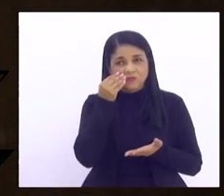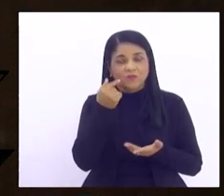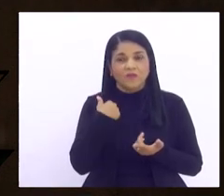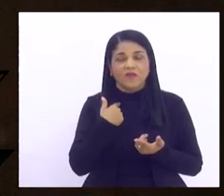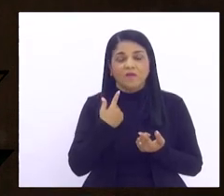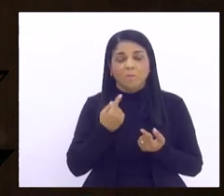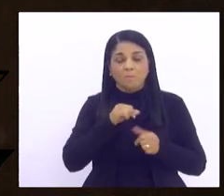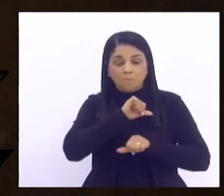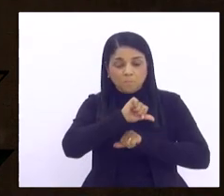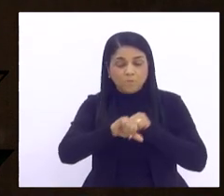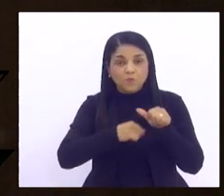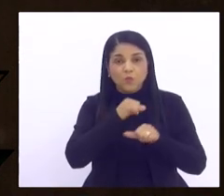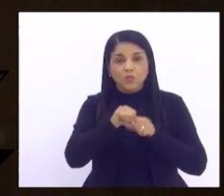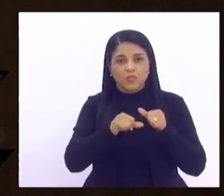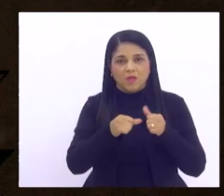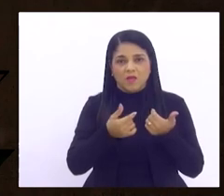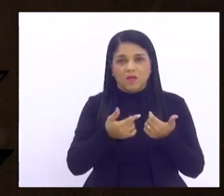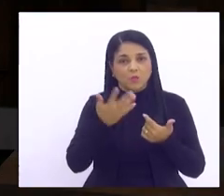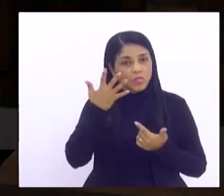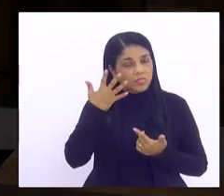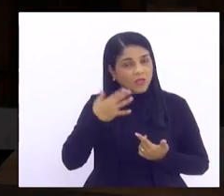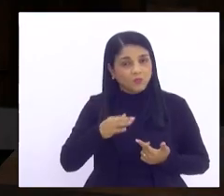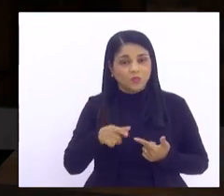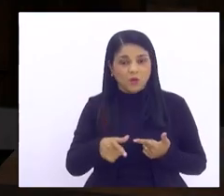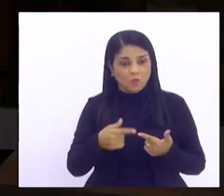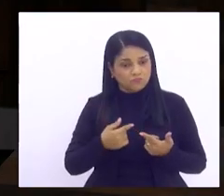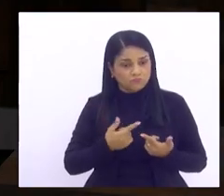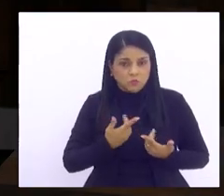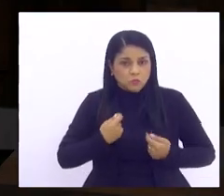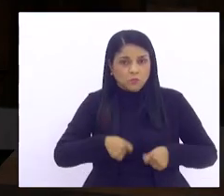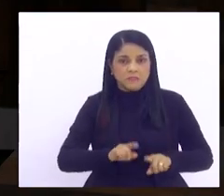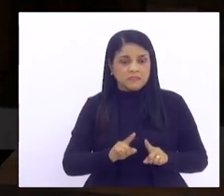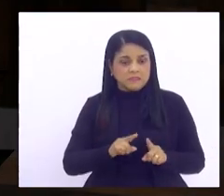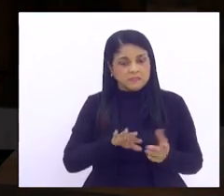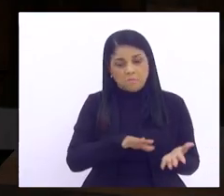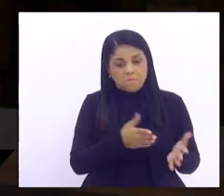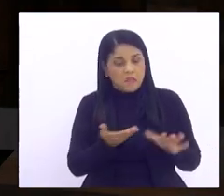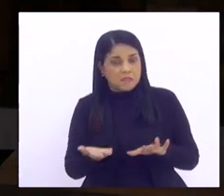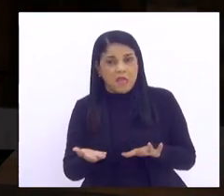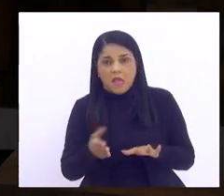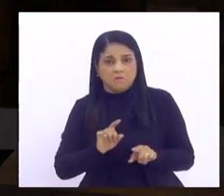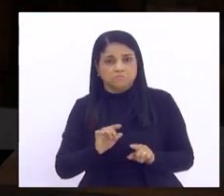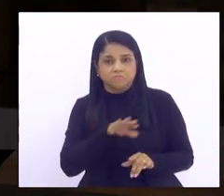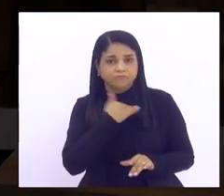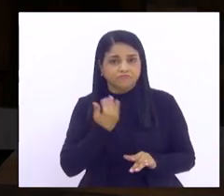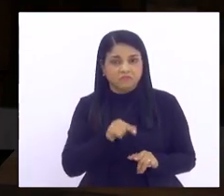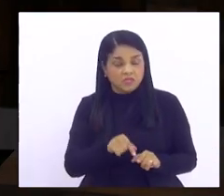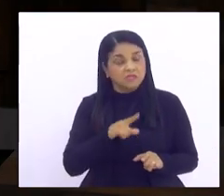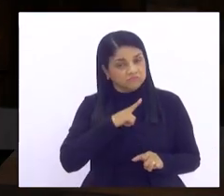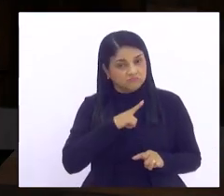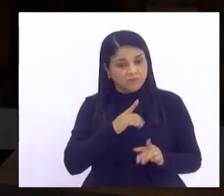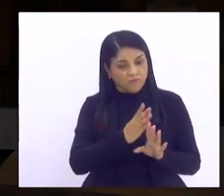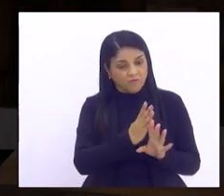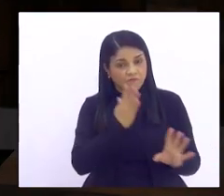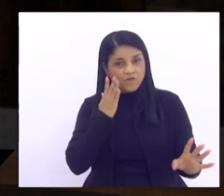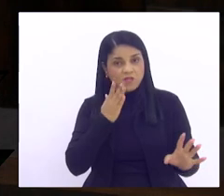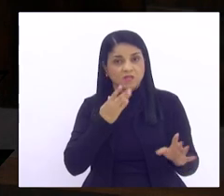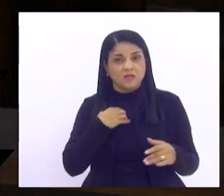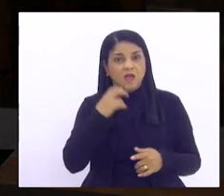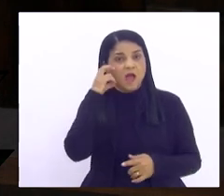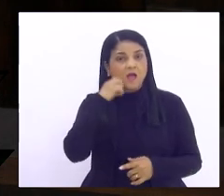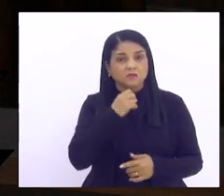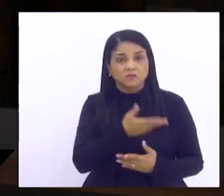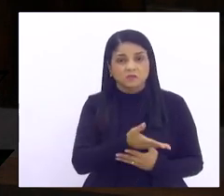qualquer pessoa normal, não precisa matar, entrega para adoção. Há uma fila imensa de casais inférteis querendo filho para